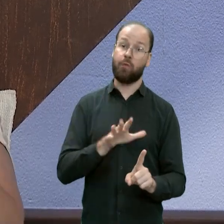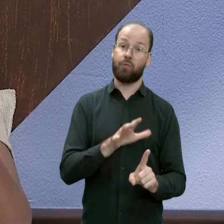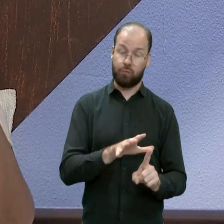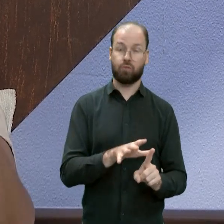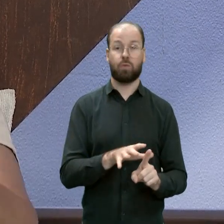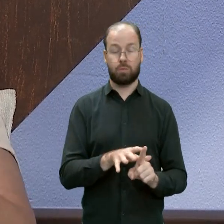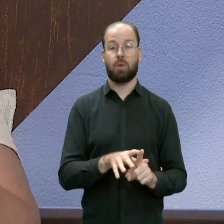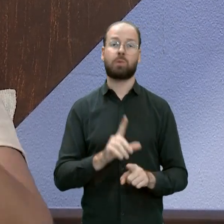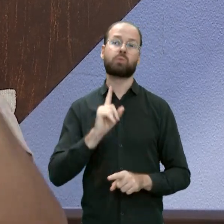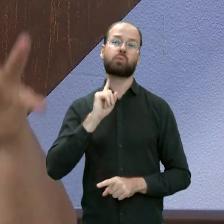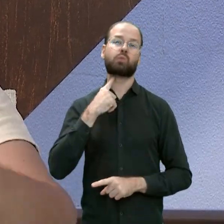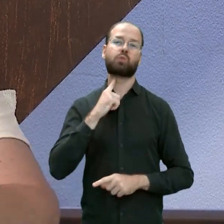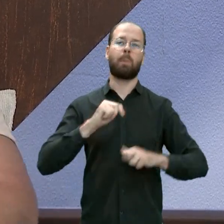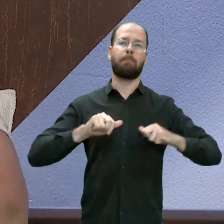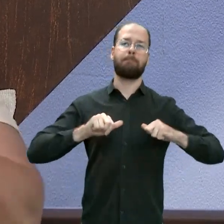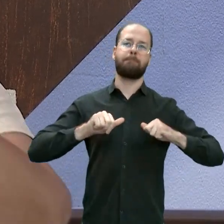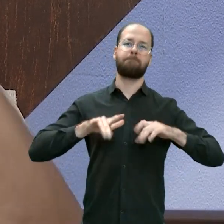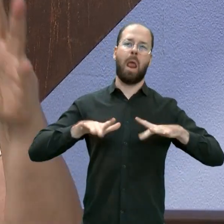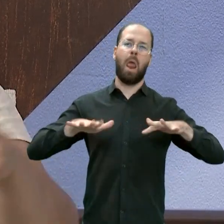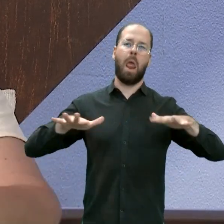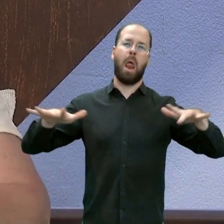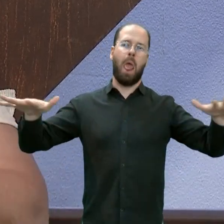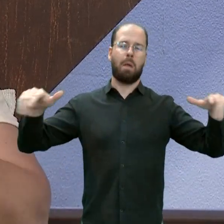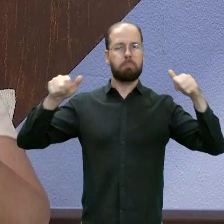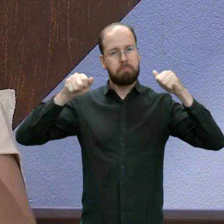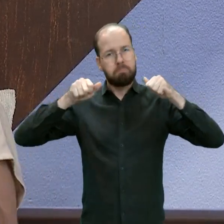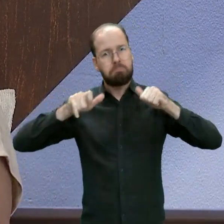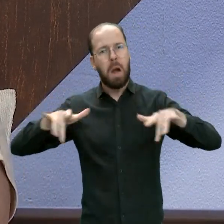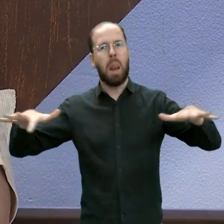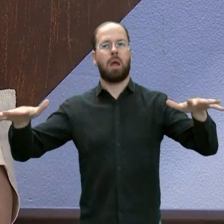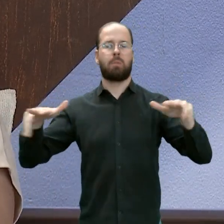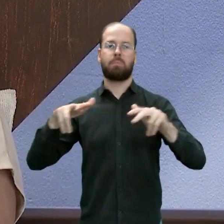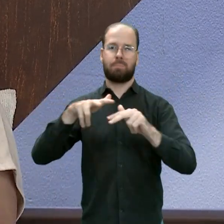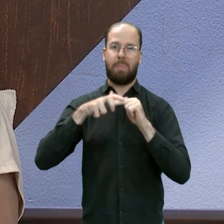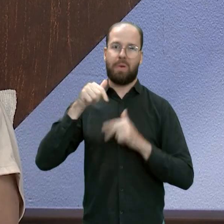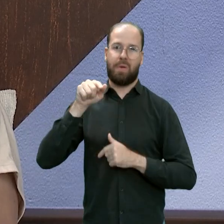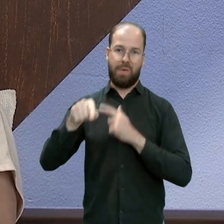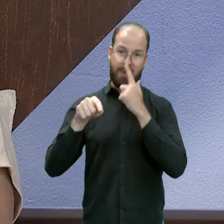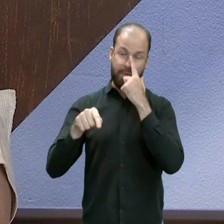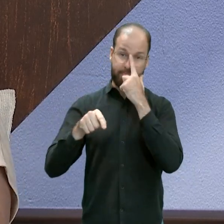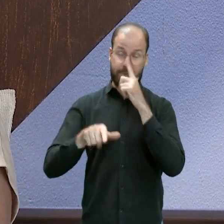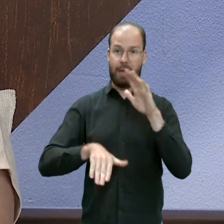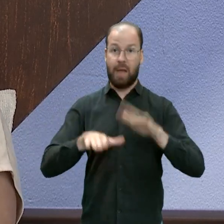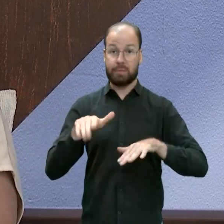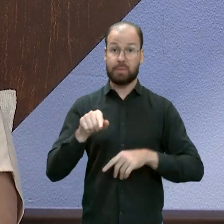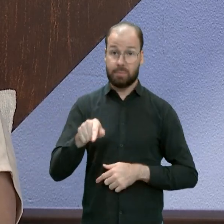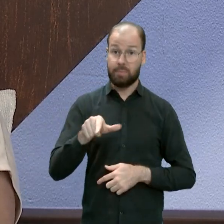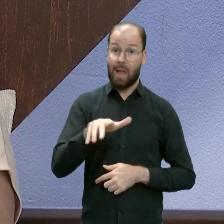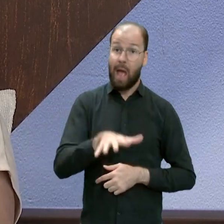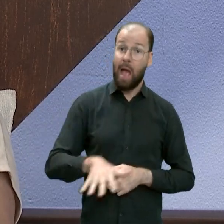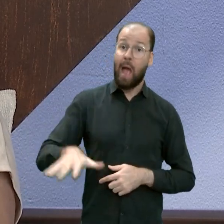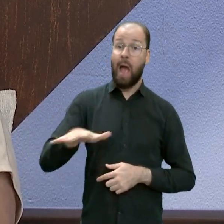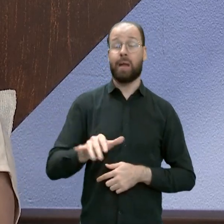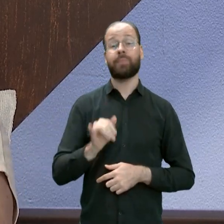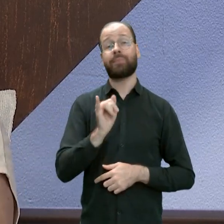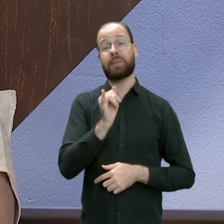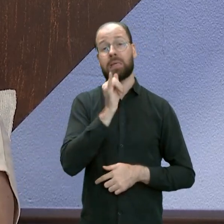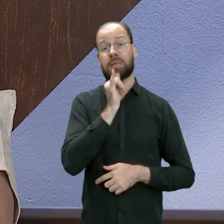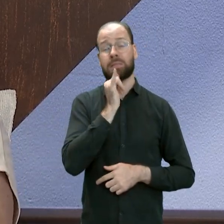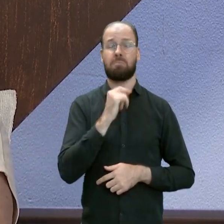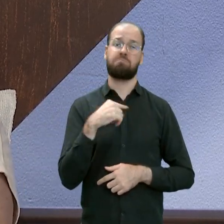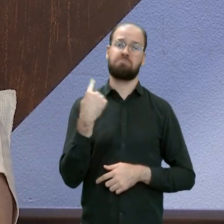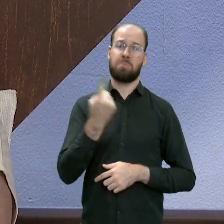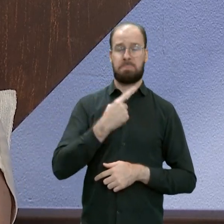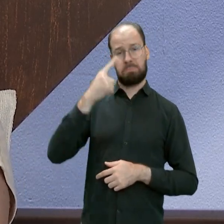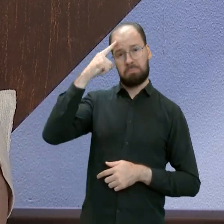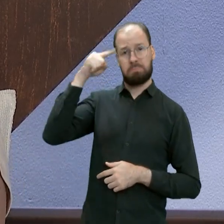poluente, ou seja, nesses espalhamentos desses poluentes, que às vezes é uma área, por exemplo, que a gente nem